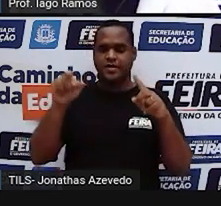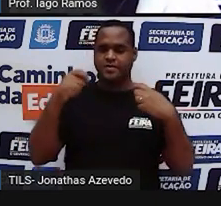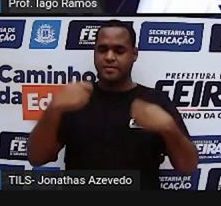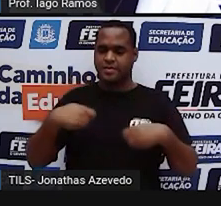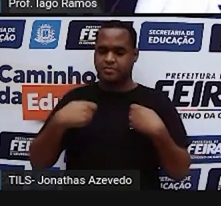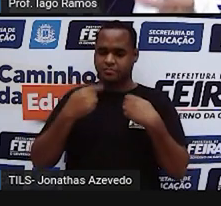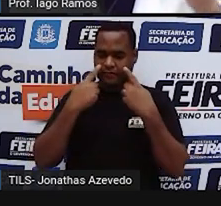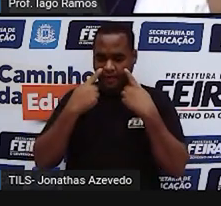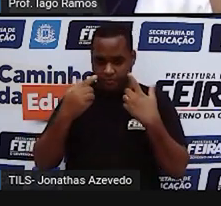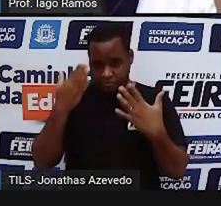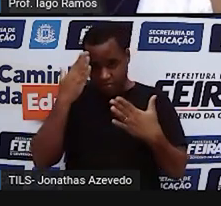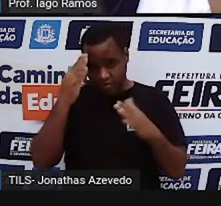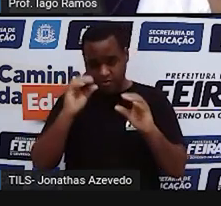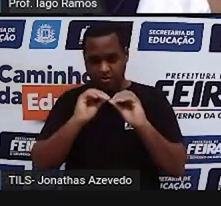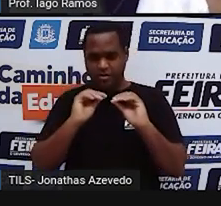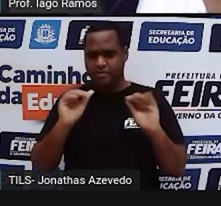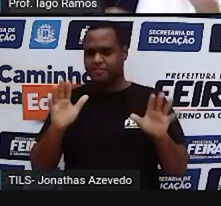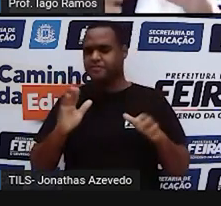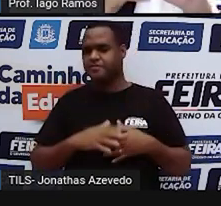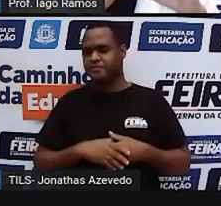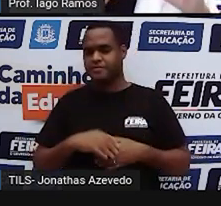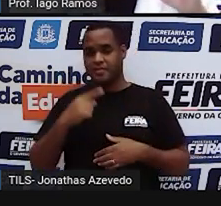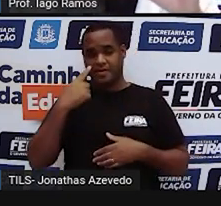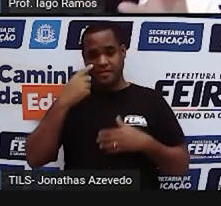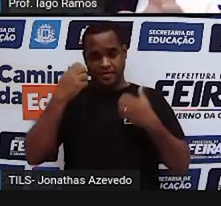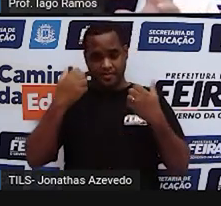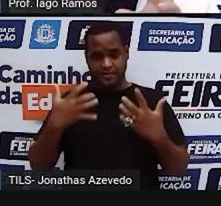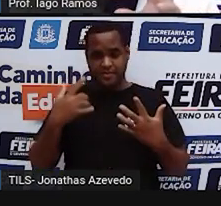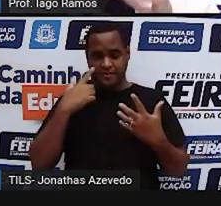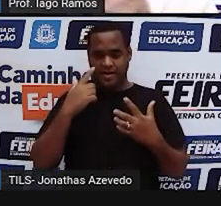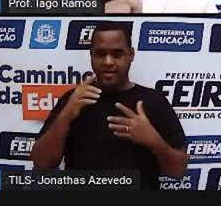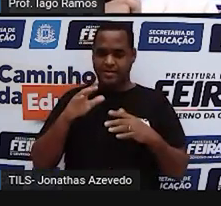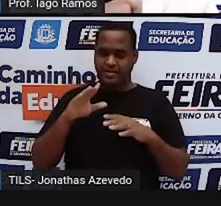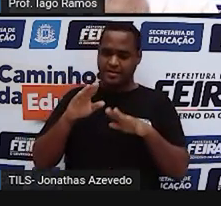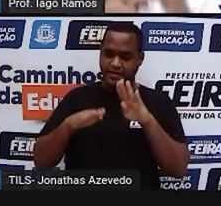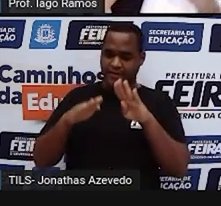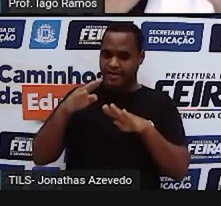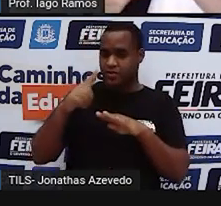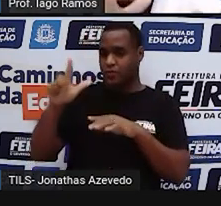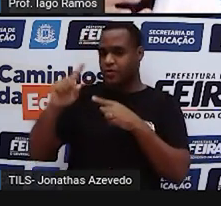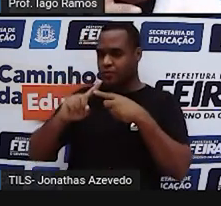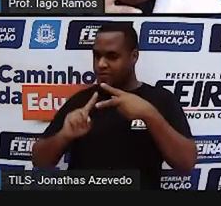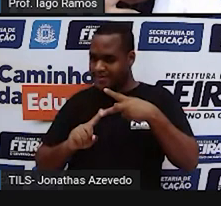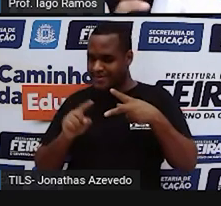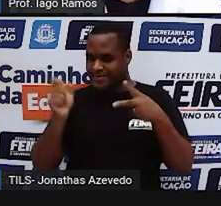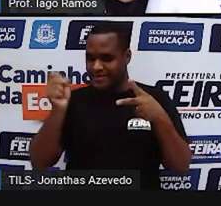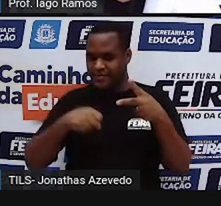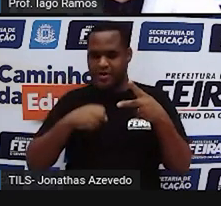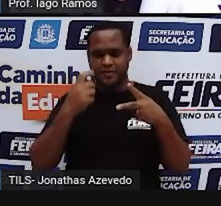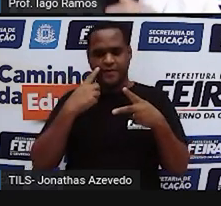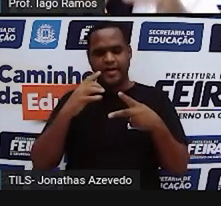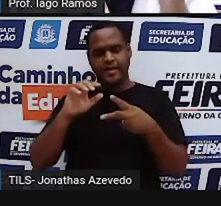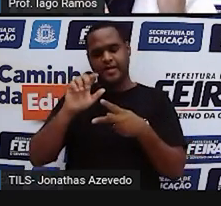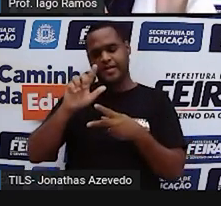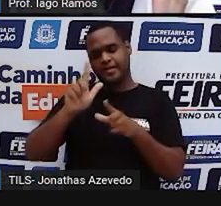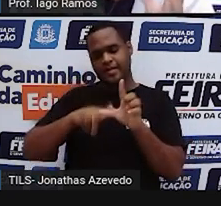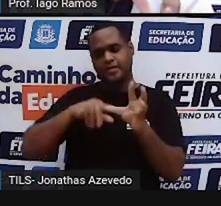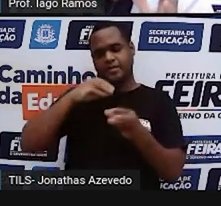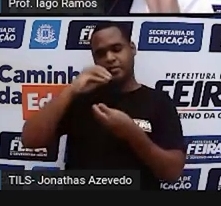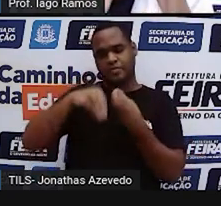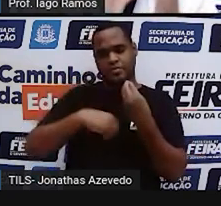ver né eu falei no início da aula que tem a ver com variação de duas grandezas e a parte da sentença algébrica